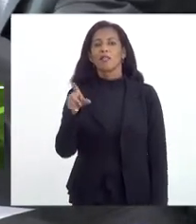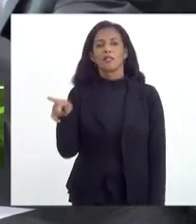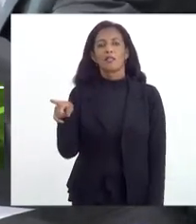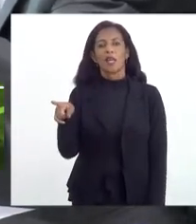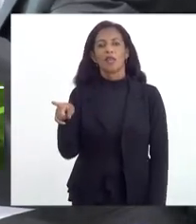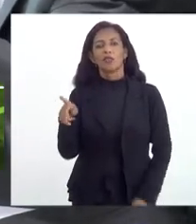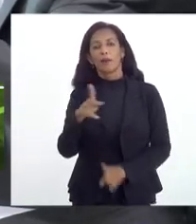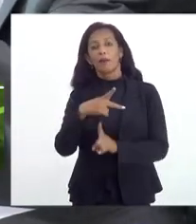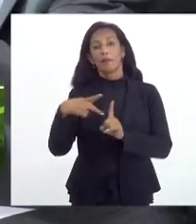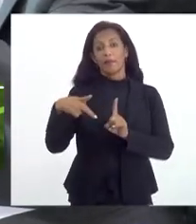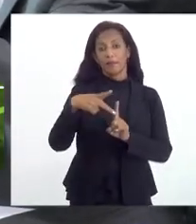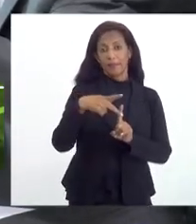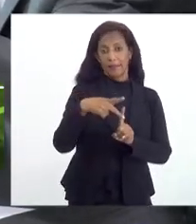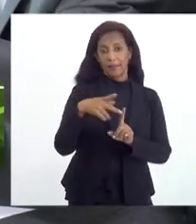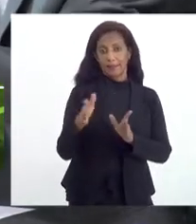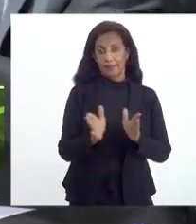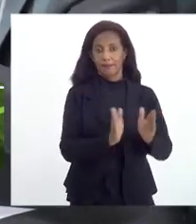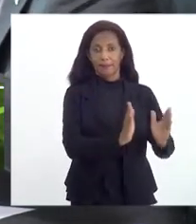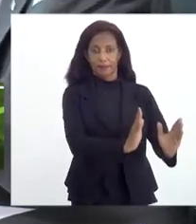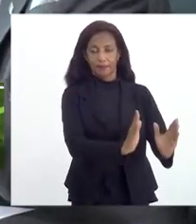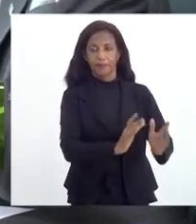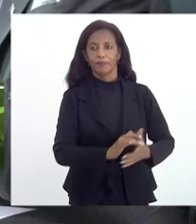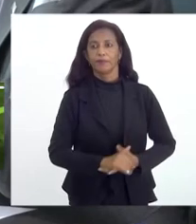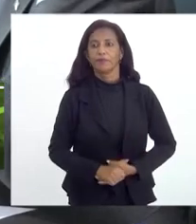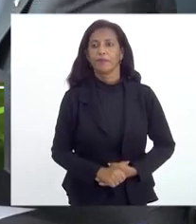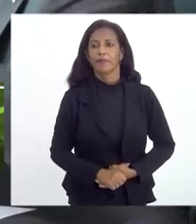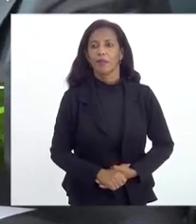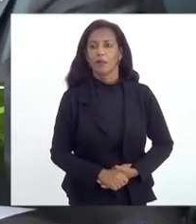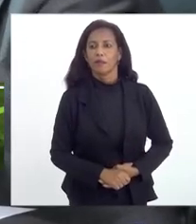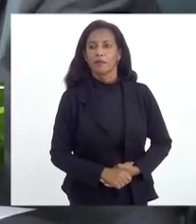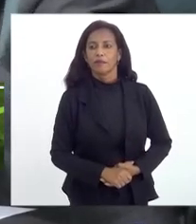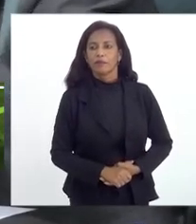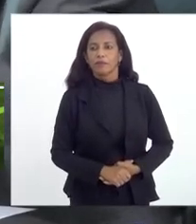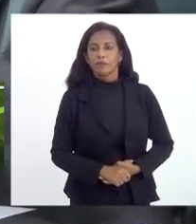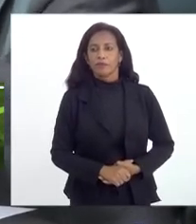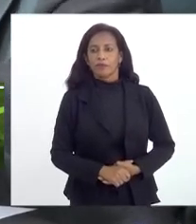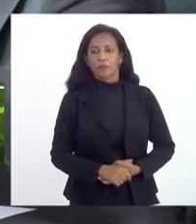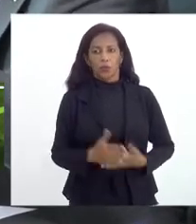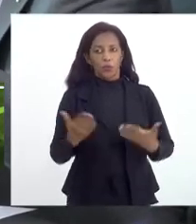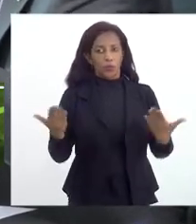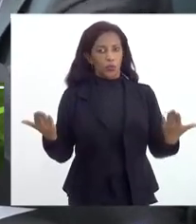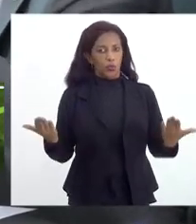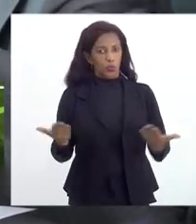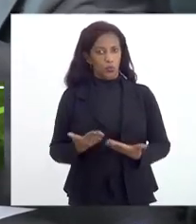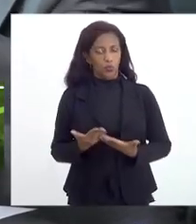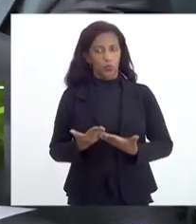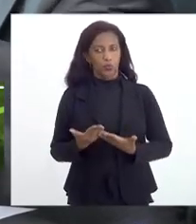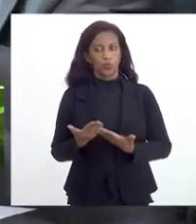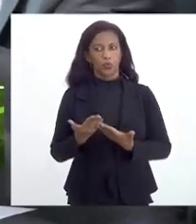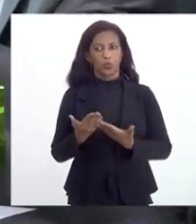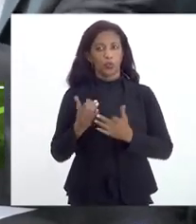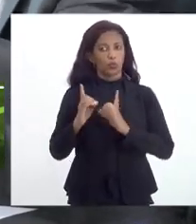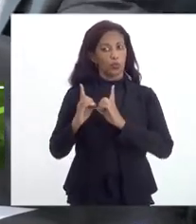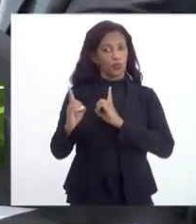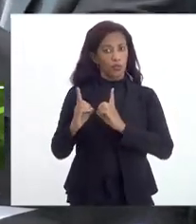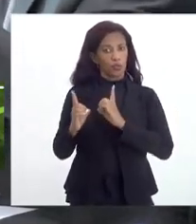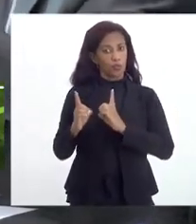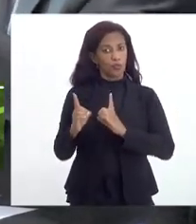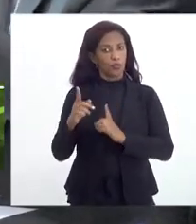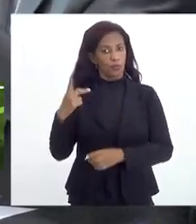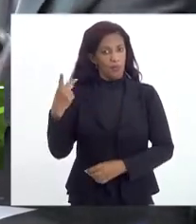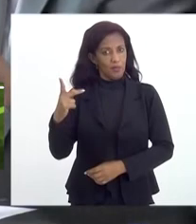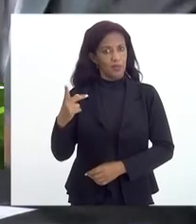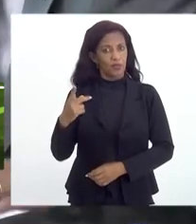previdenciária. que hoje, nós não nem iremos discutir hoje, mas a presença da vossa senhoria aqui é